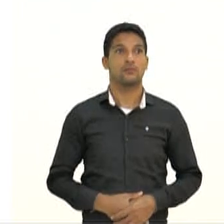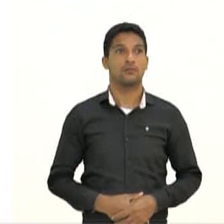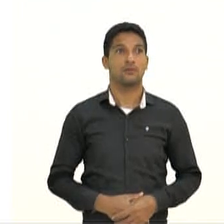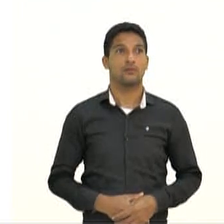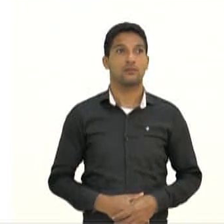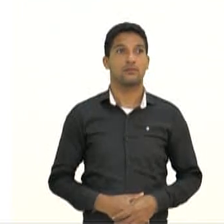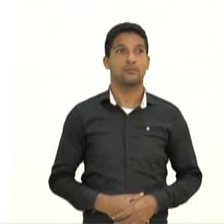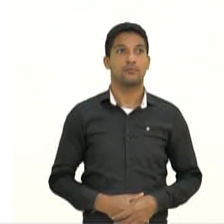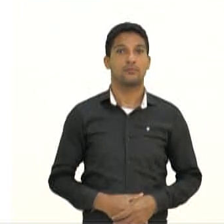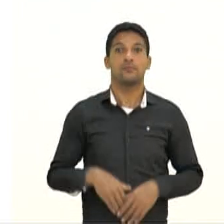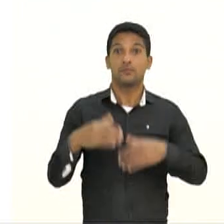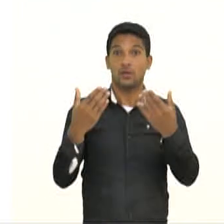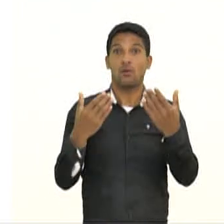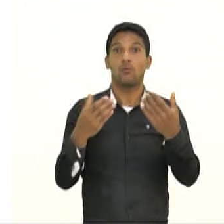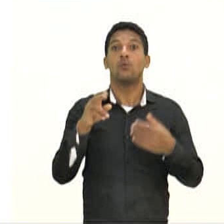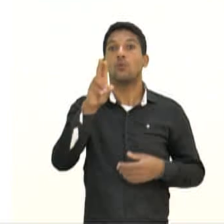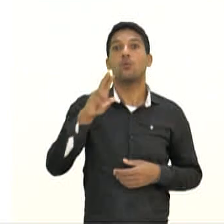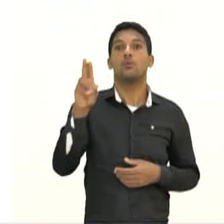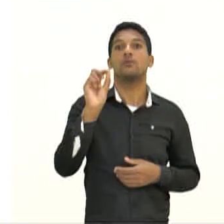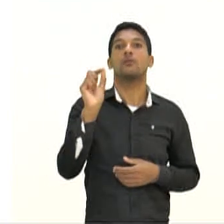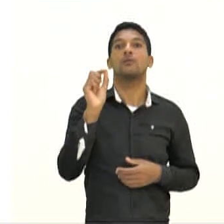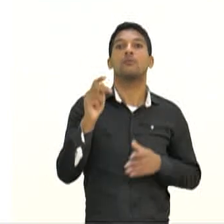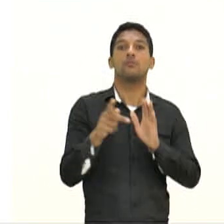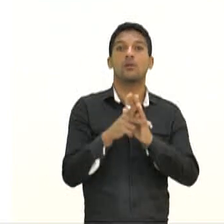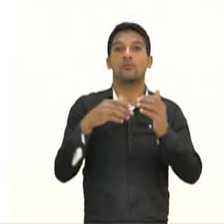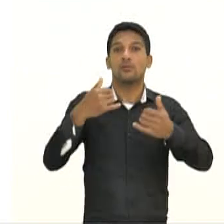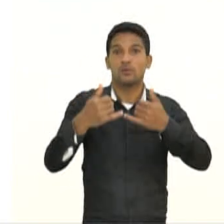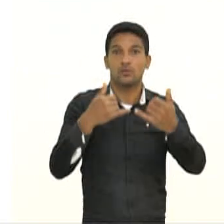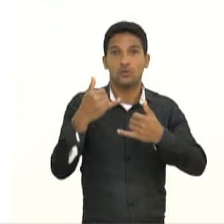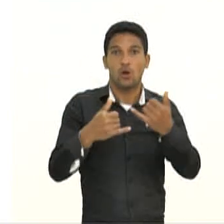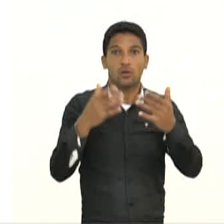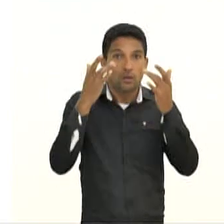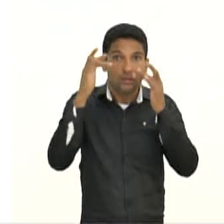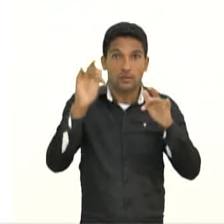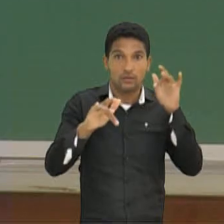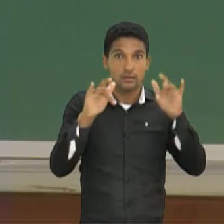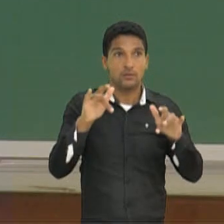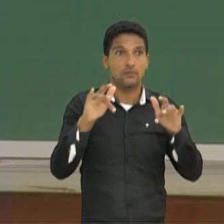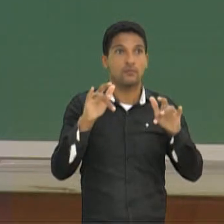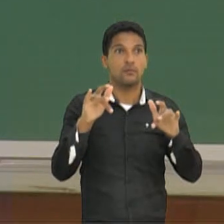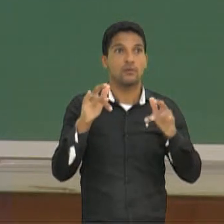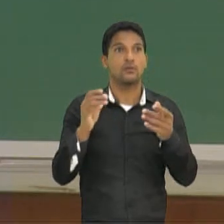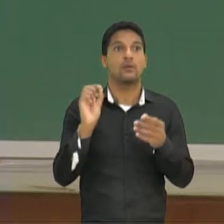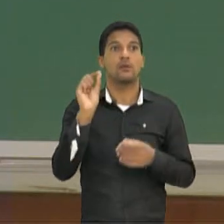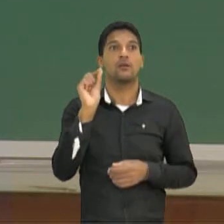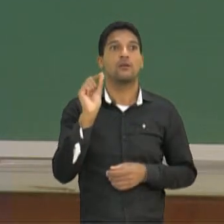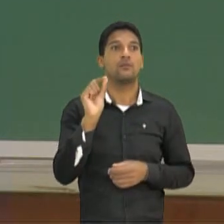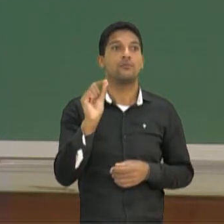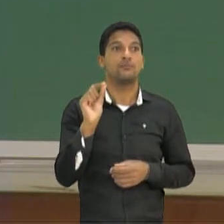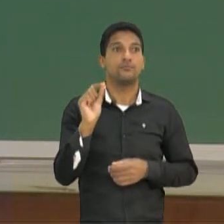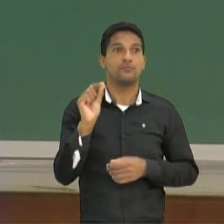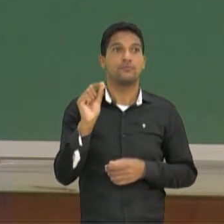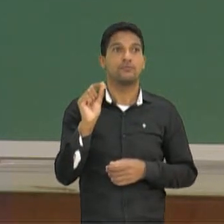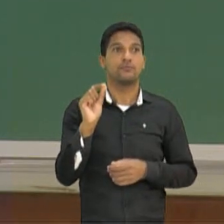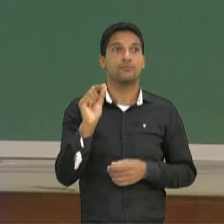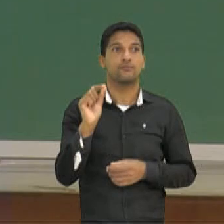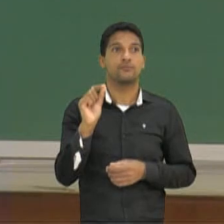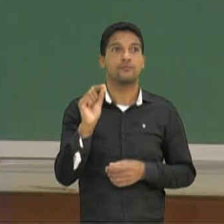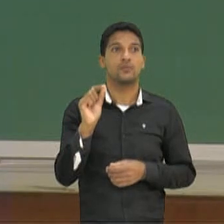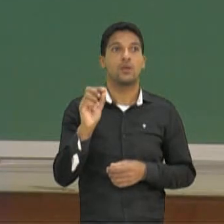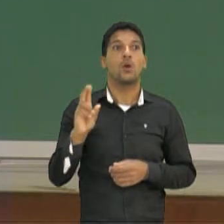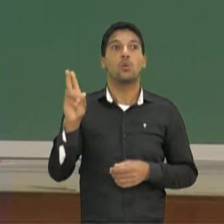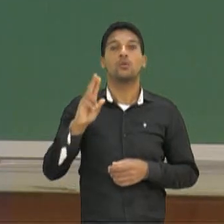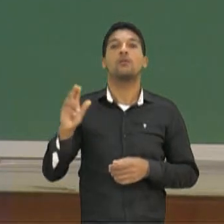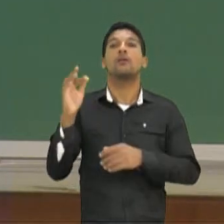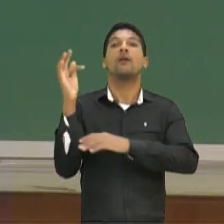né? Então, a utilização dos jogos teatrais foi estudada por Viola Spolin. Spolin, então, almejava libertar a criança e